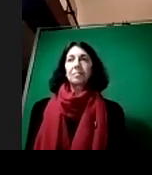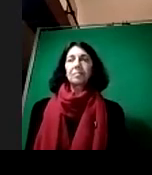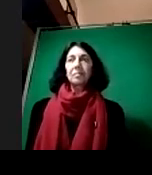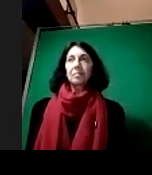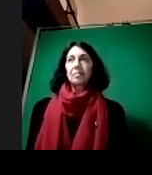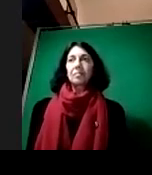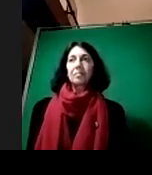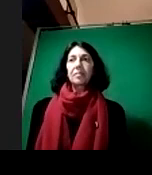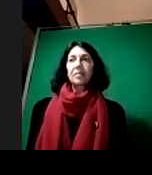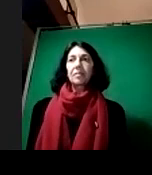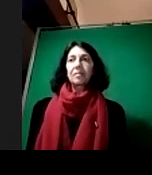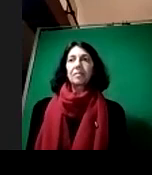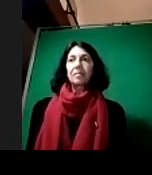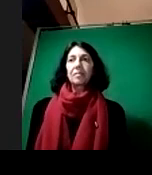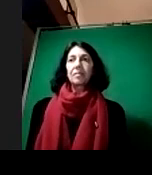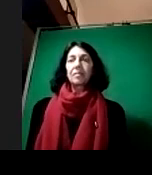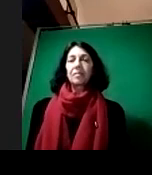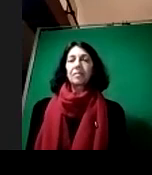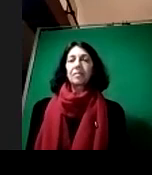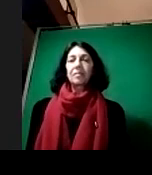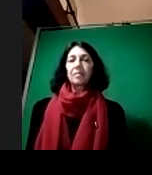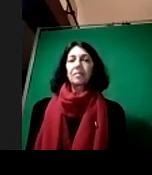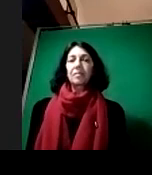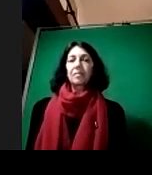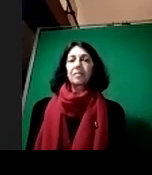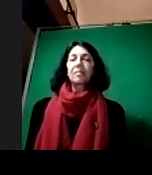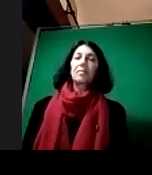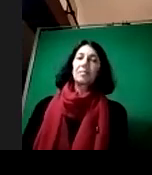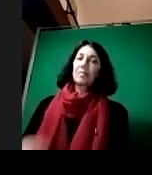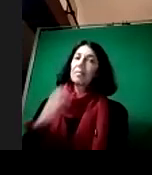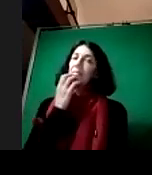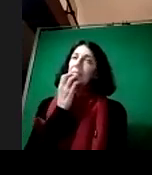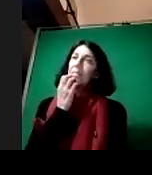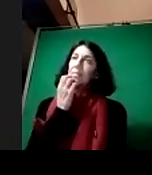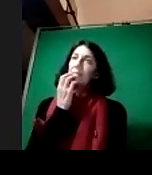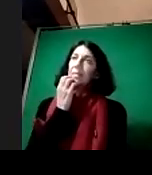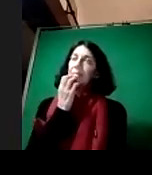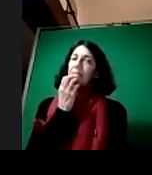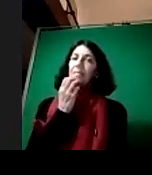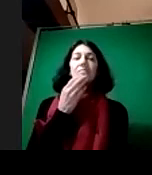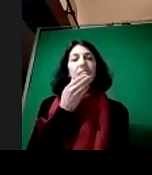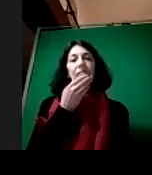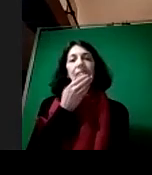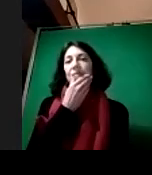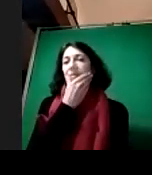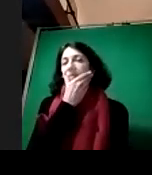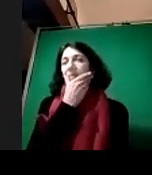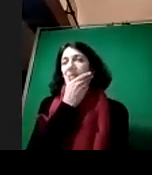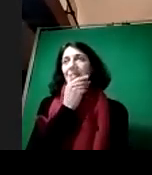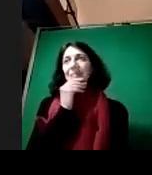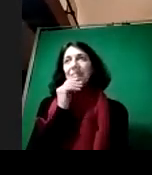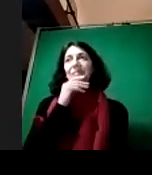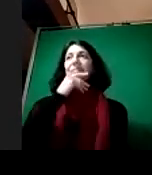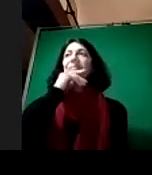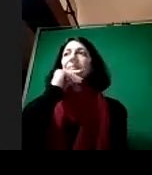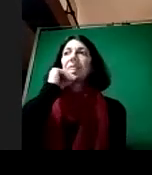conhecimento e beneficiar também de quem nos queira ajudar, o